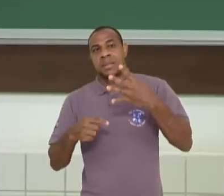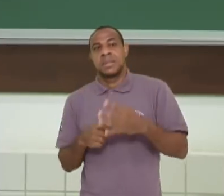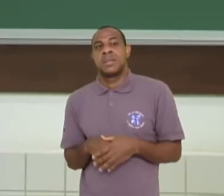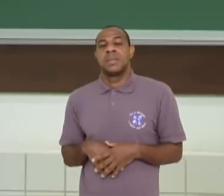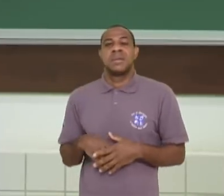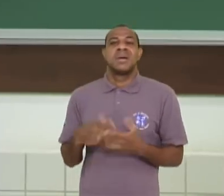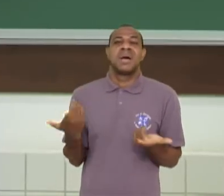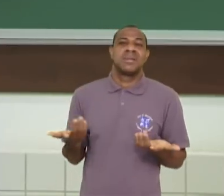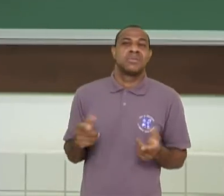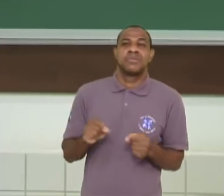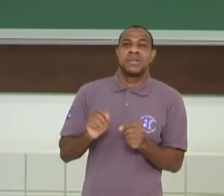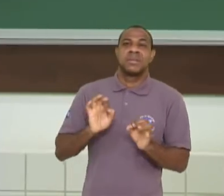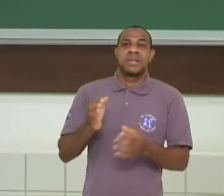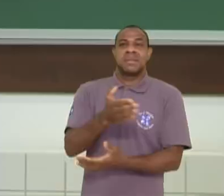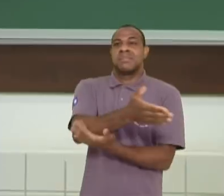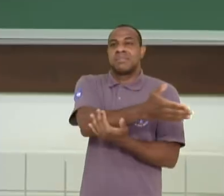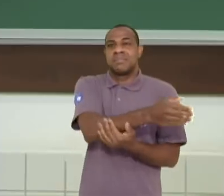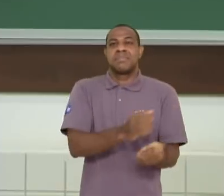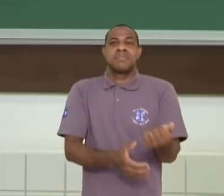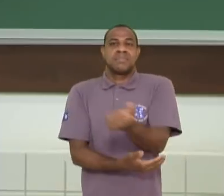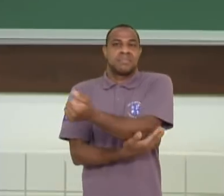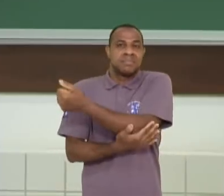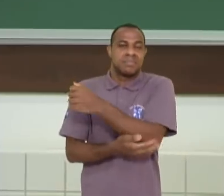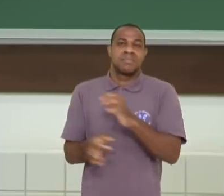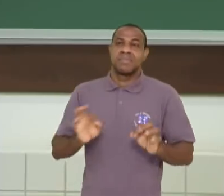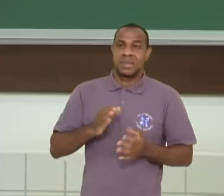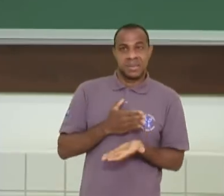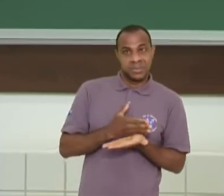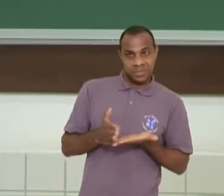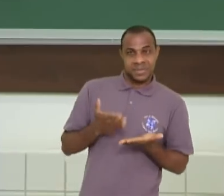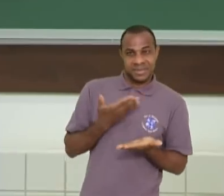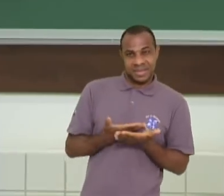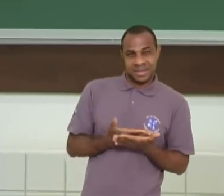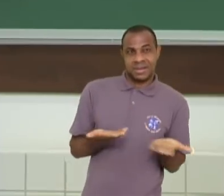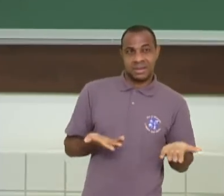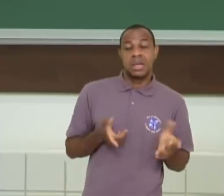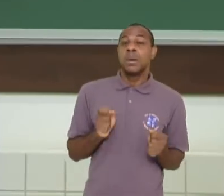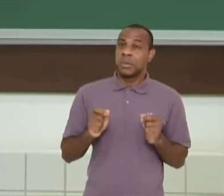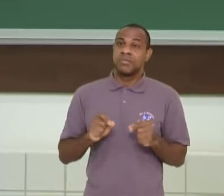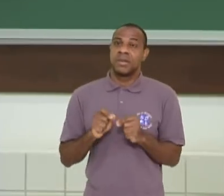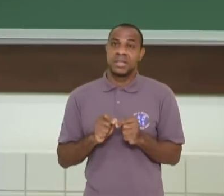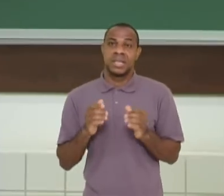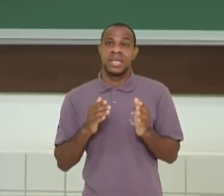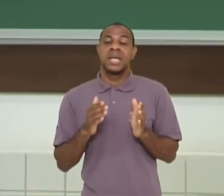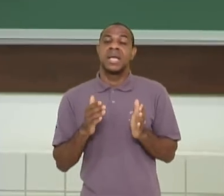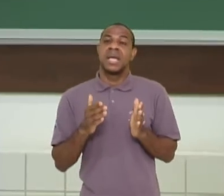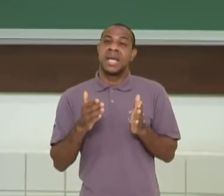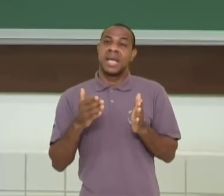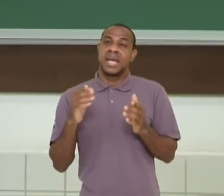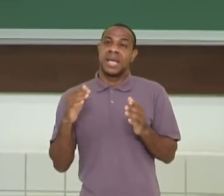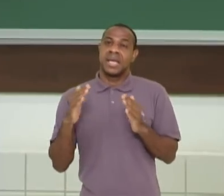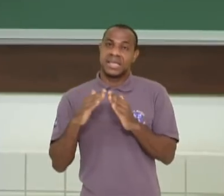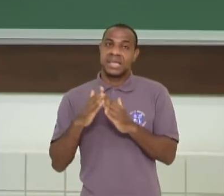no início da aula, né, nós temos então algumas dicas para você estar realizando atividades em casa. Então, como vocês